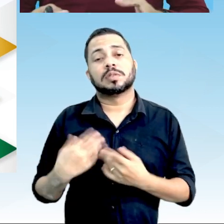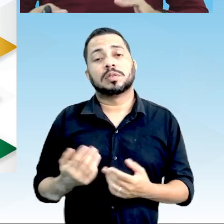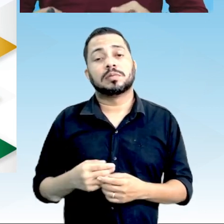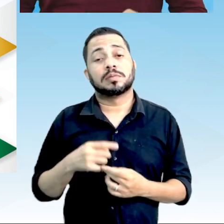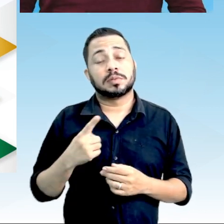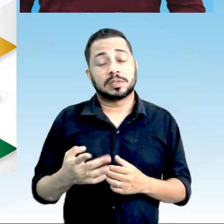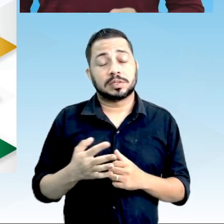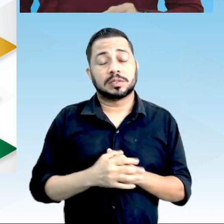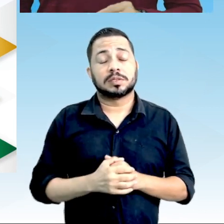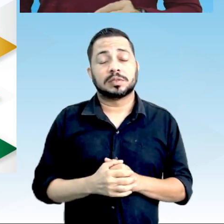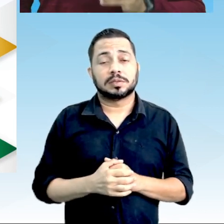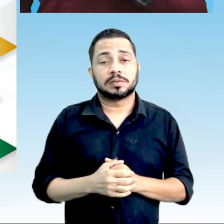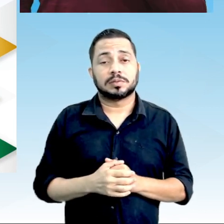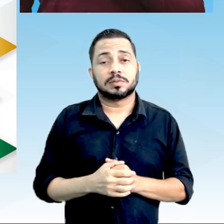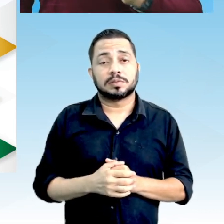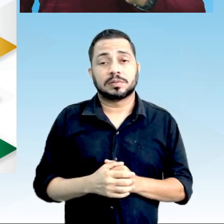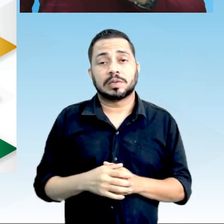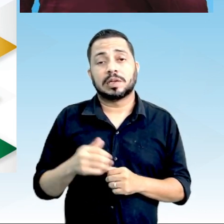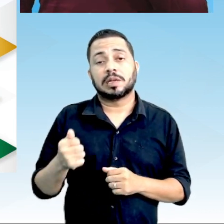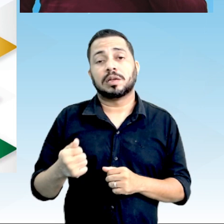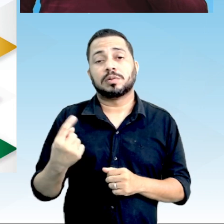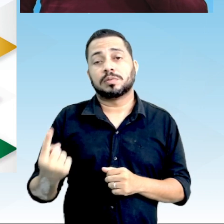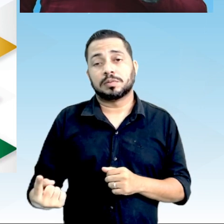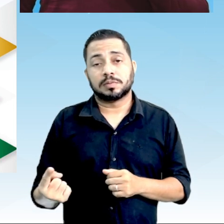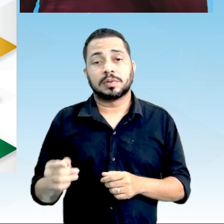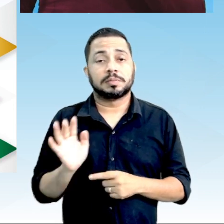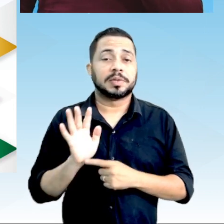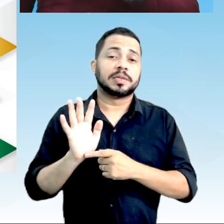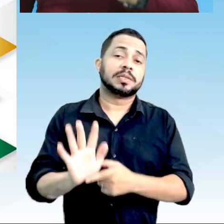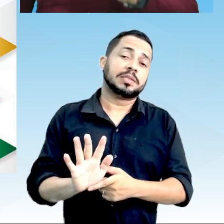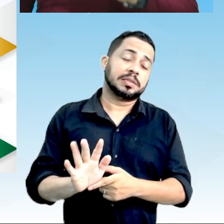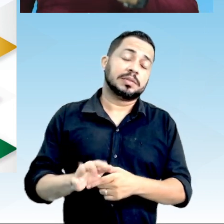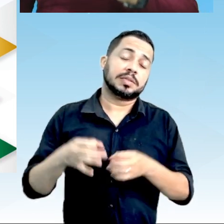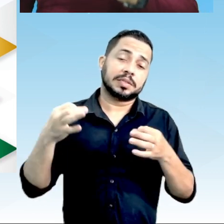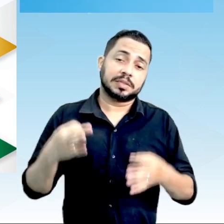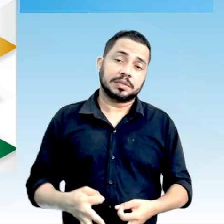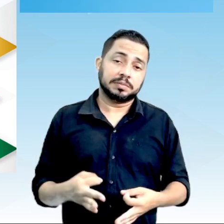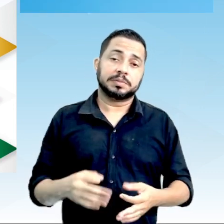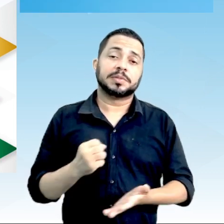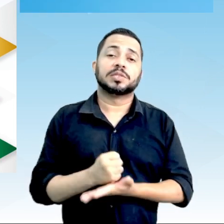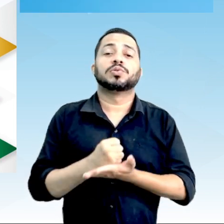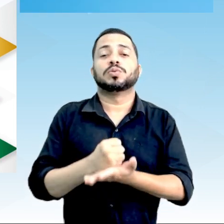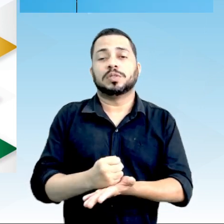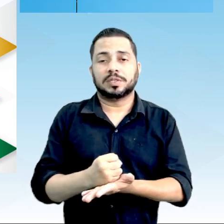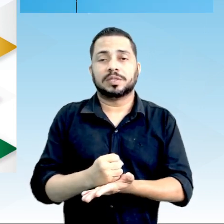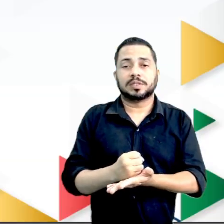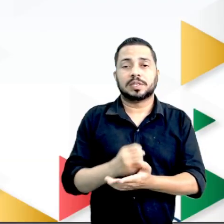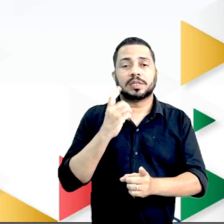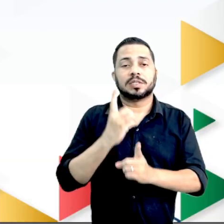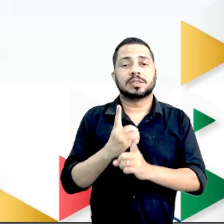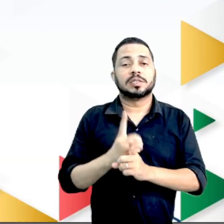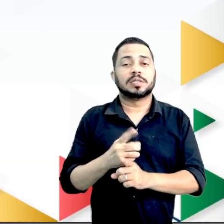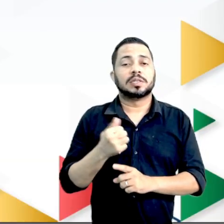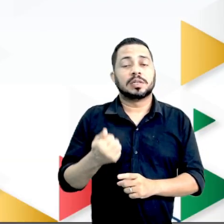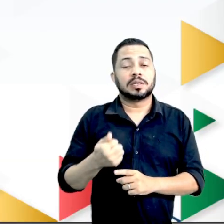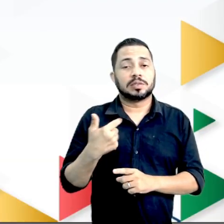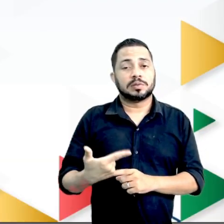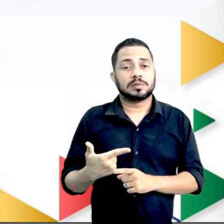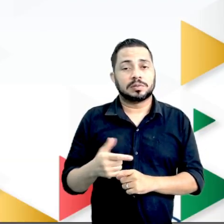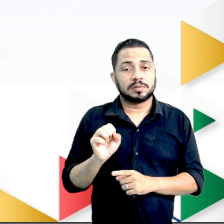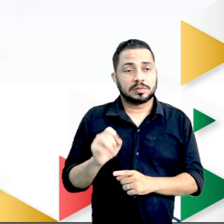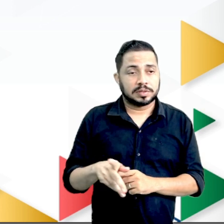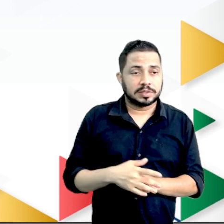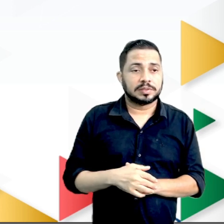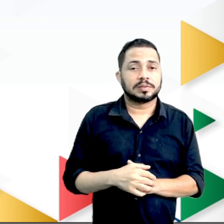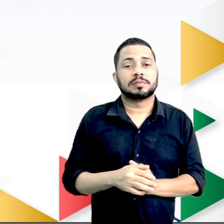nesse caso, o A1 apareceu exatamente para ajudar a achar o A2, tá bom? Beleza,